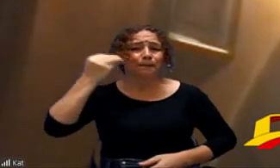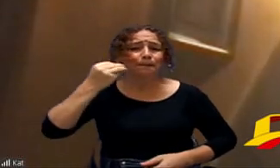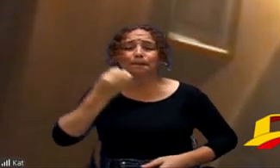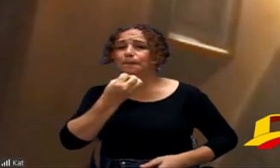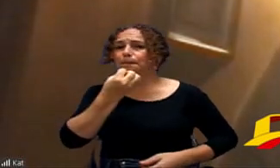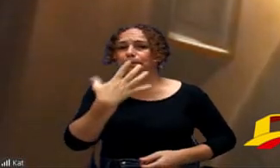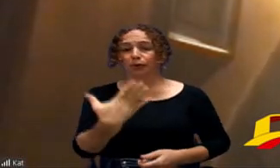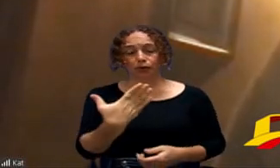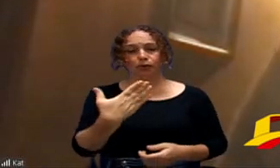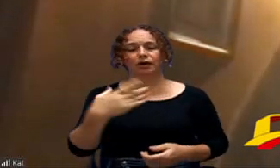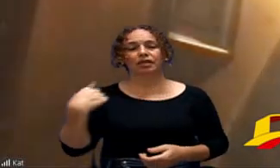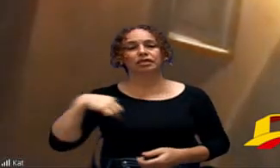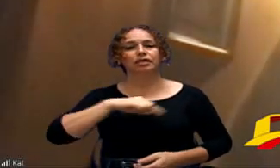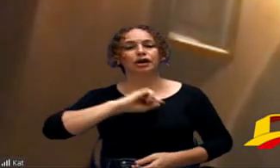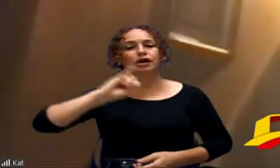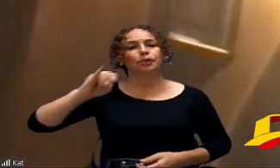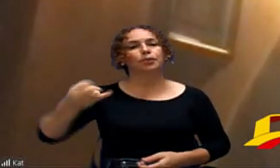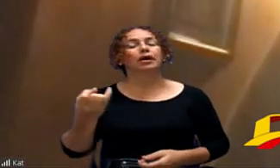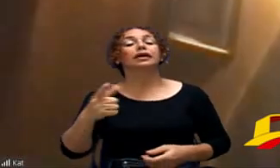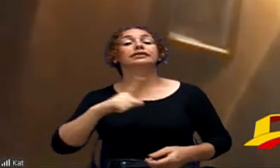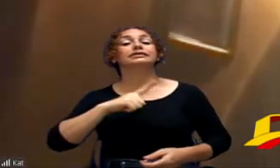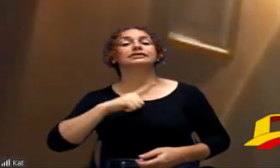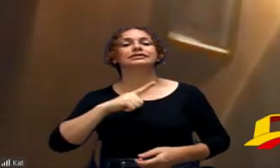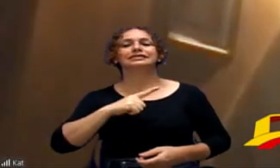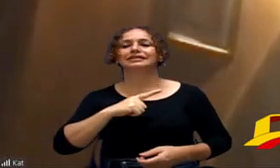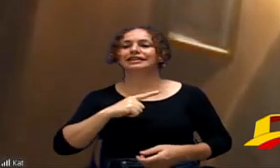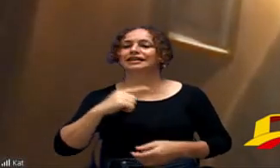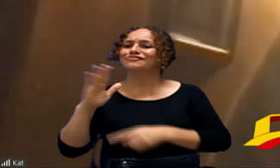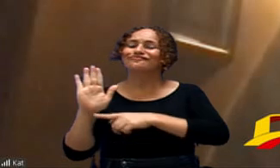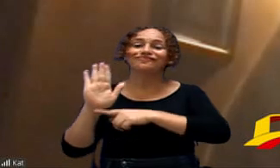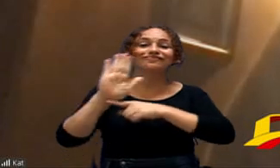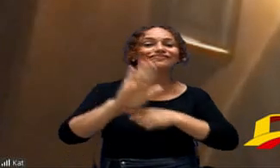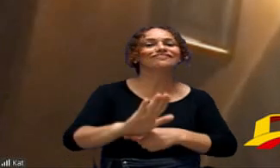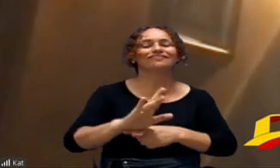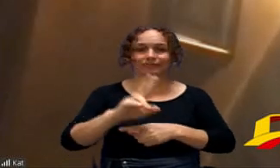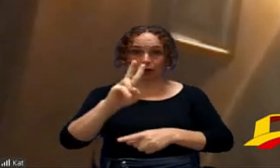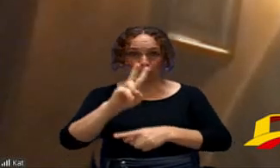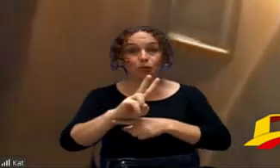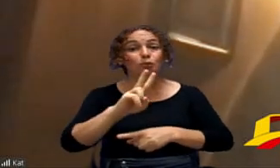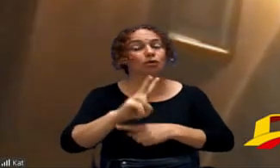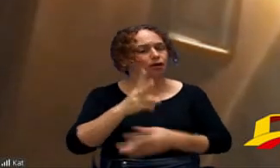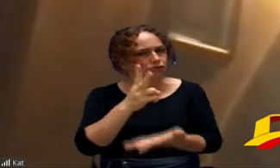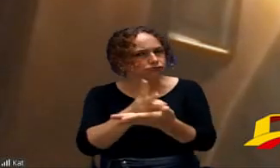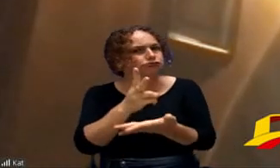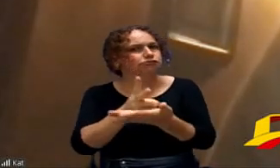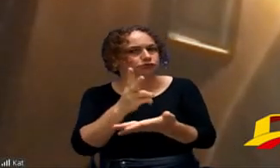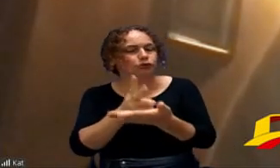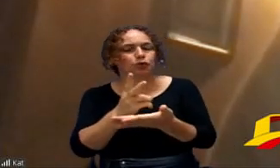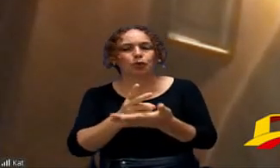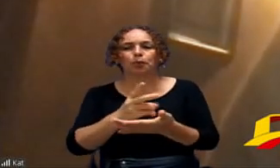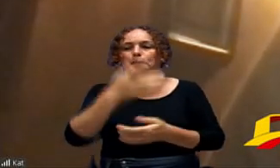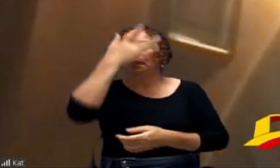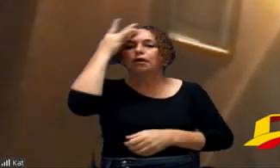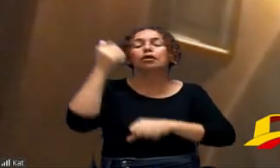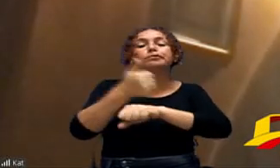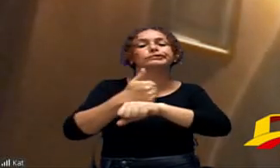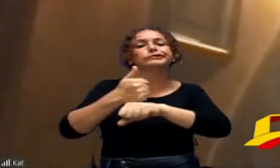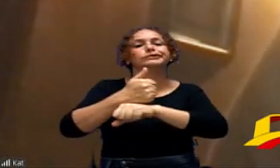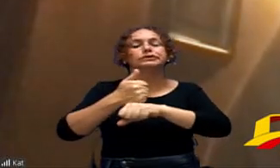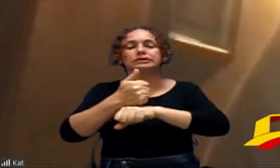transferir ele para um lugar mais natureza. Ainda com muito cuidado dos especialistas. Ainda com